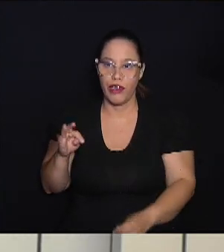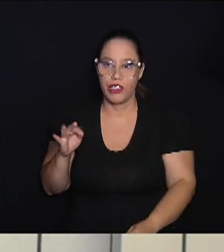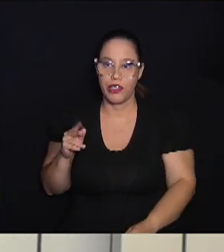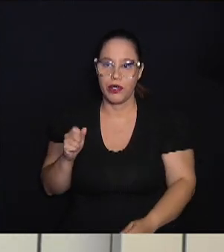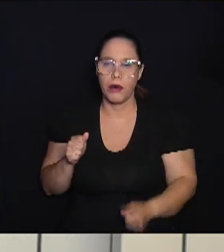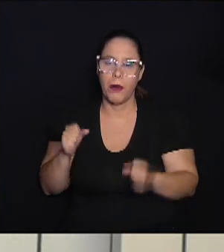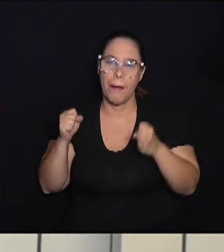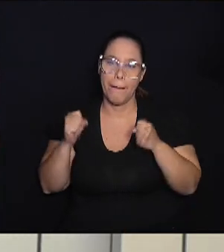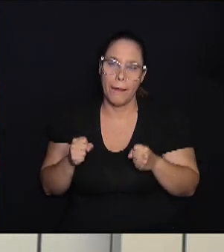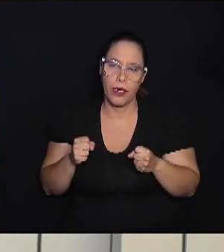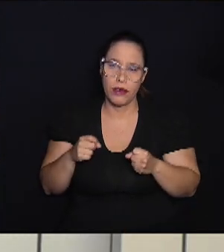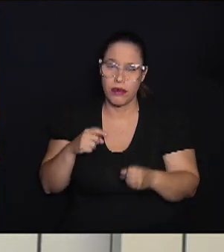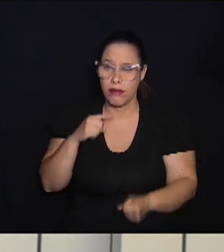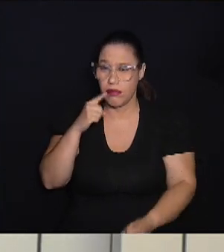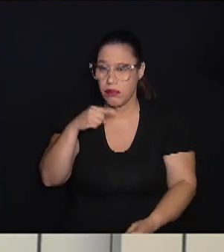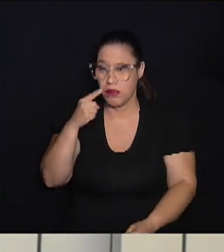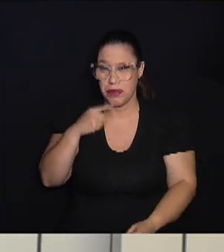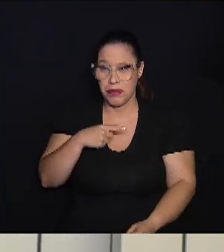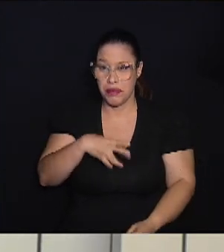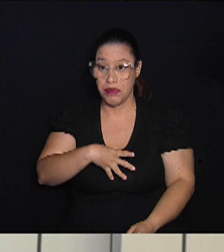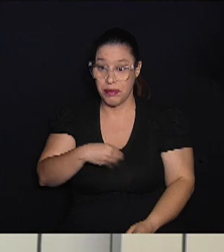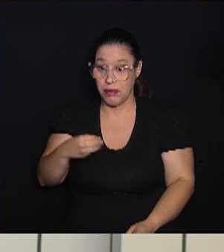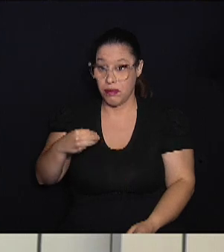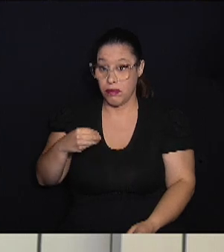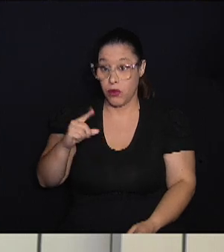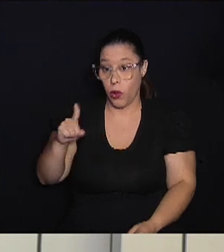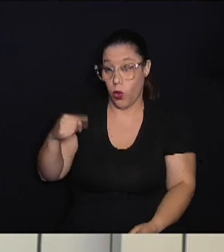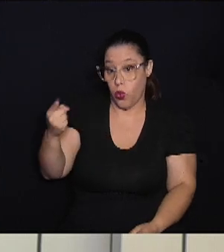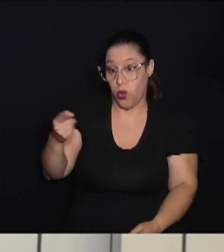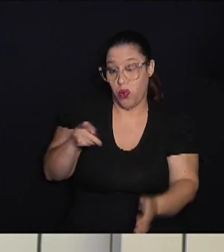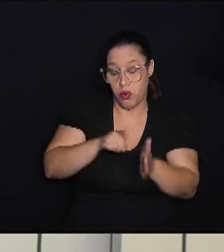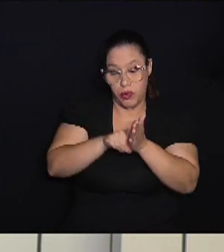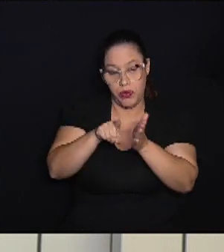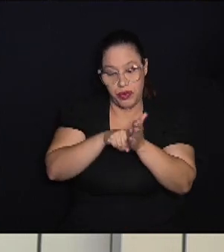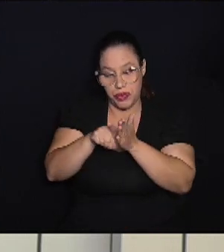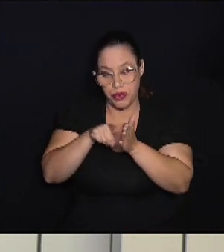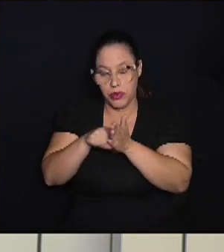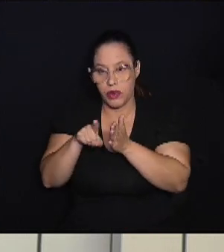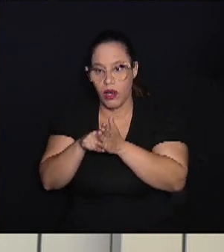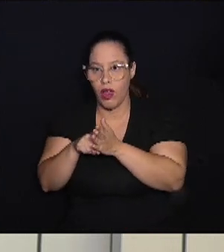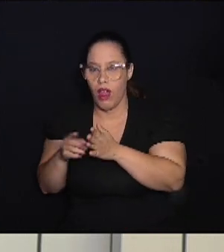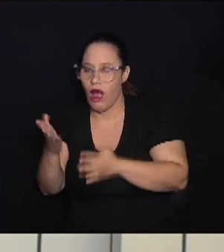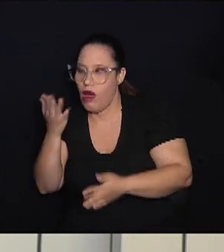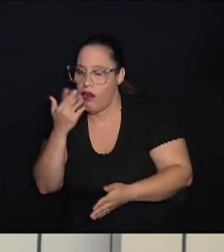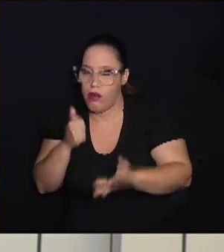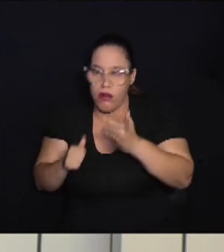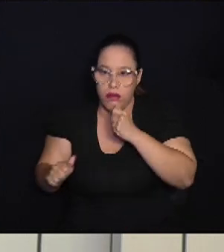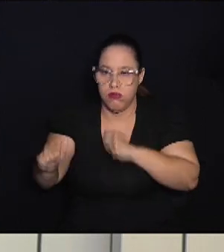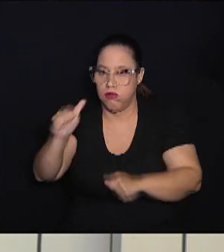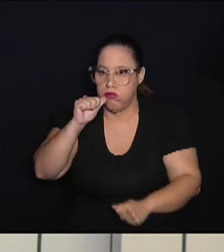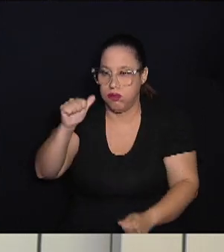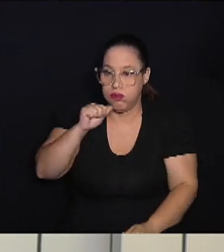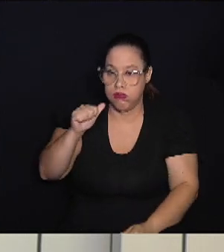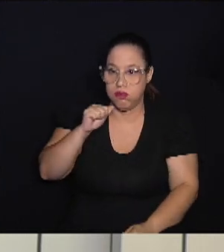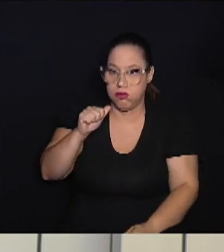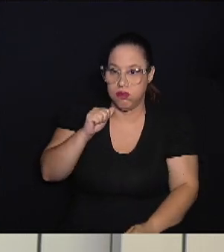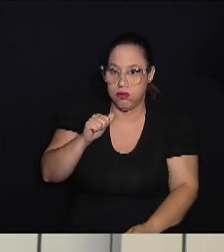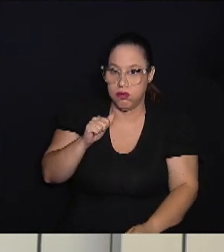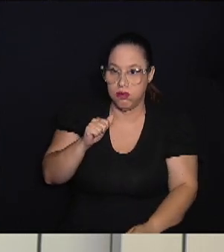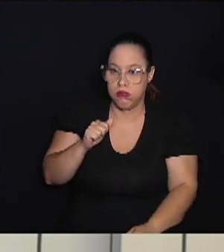da mulher. Da mesma forma, outra pesquisa aponta que o consumo de refrigerante impacta na